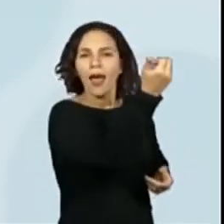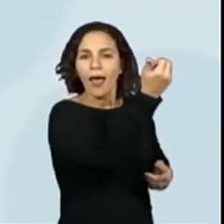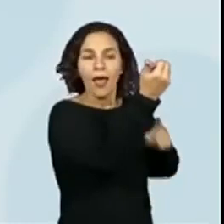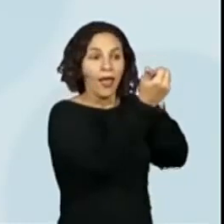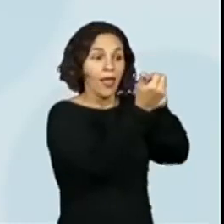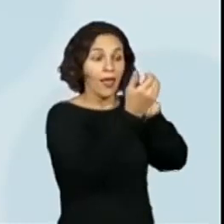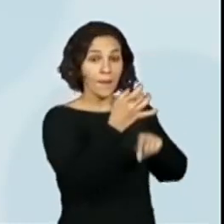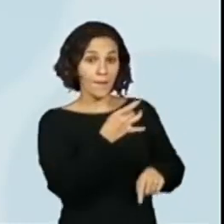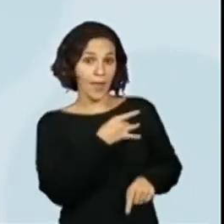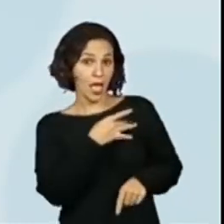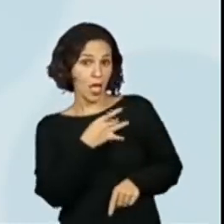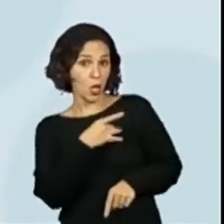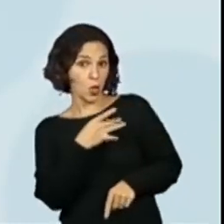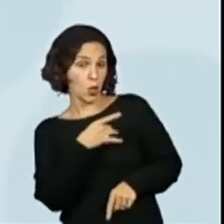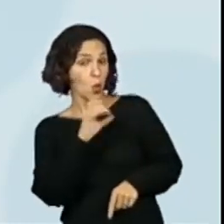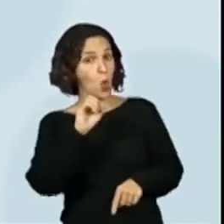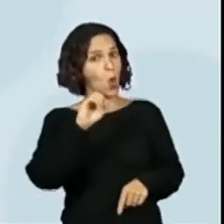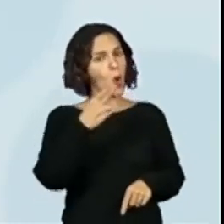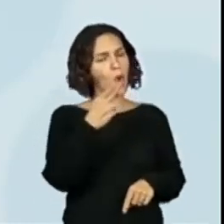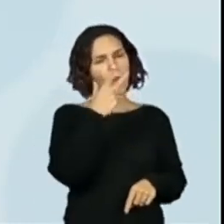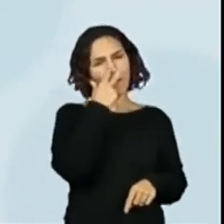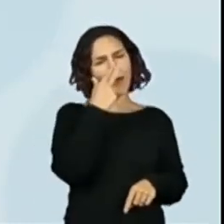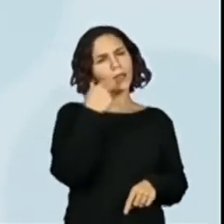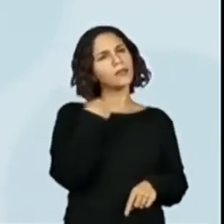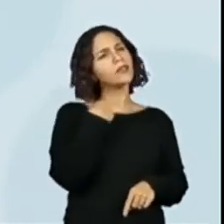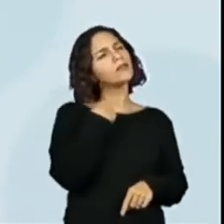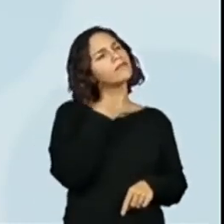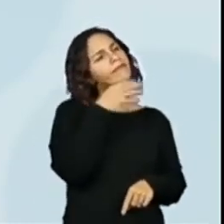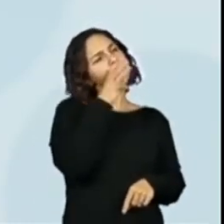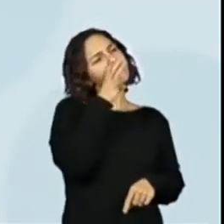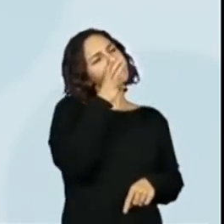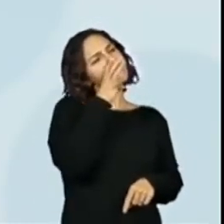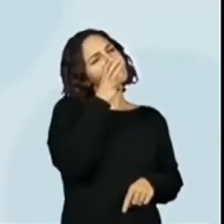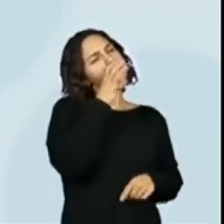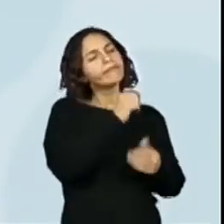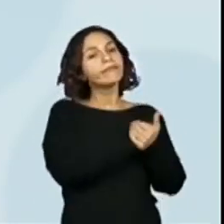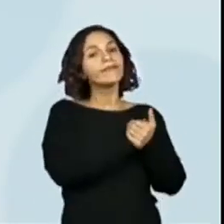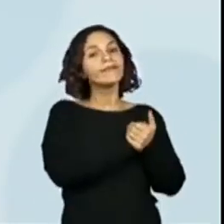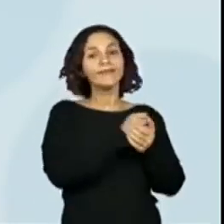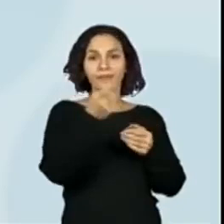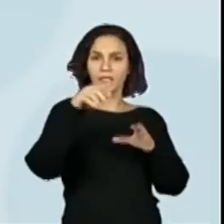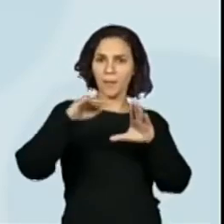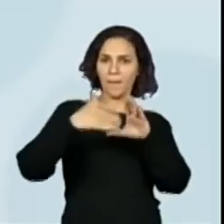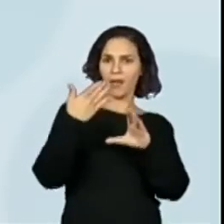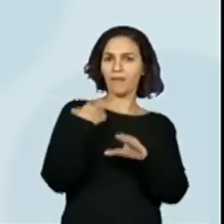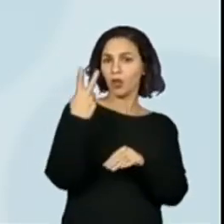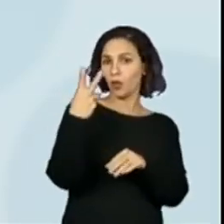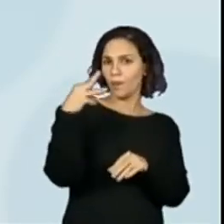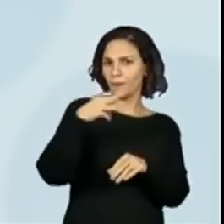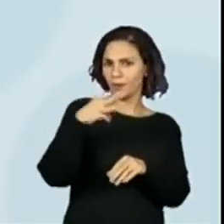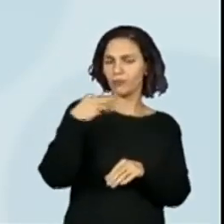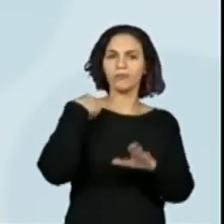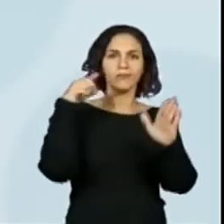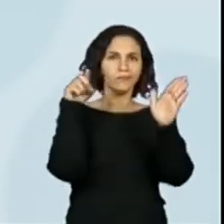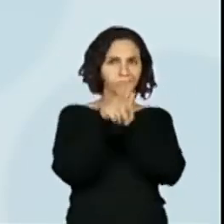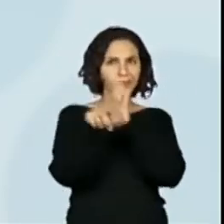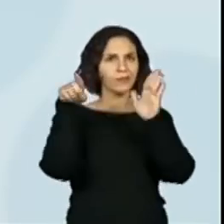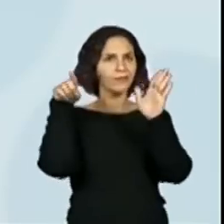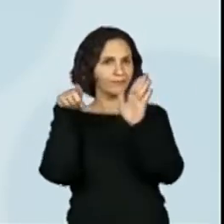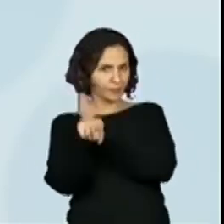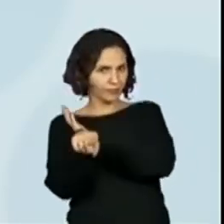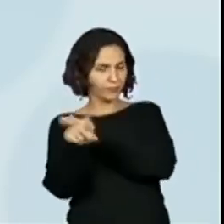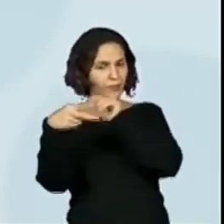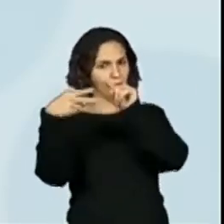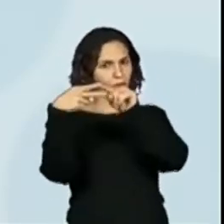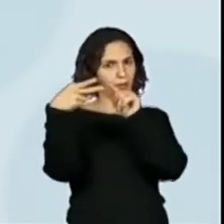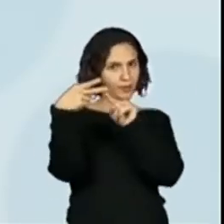fascinação? 2 minutinhos para vocês interagirem e responderem a essas duas perguntas.